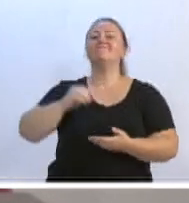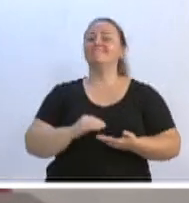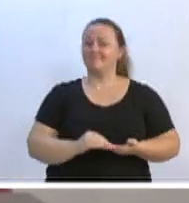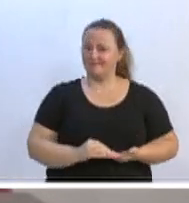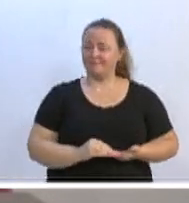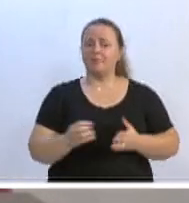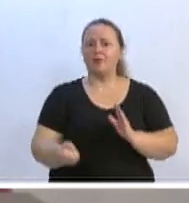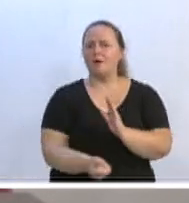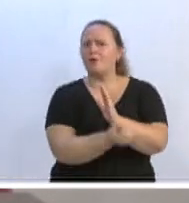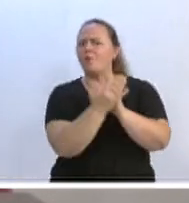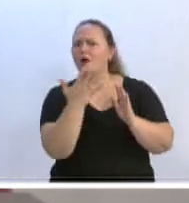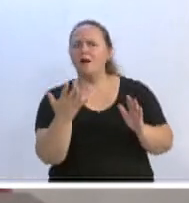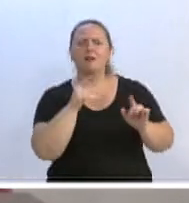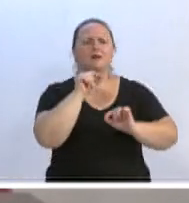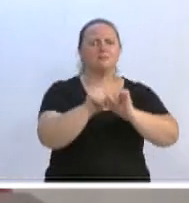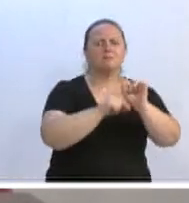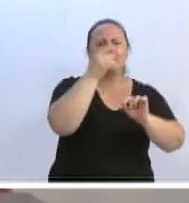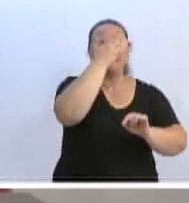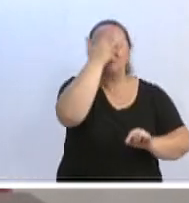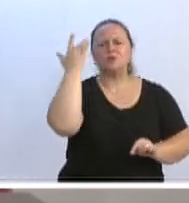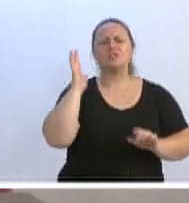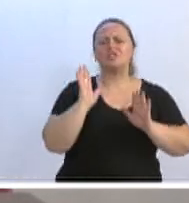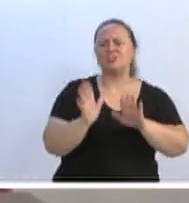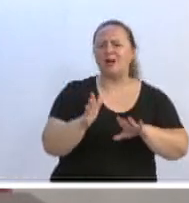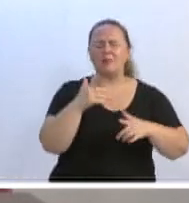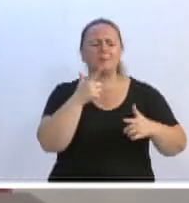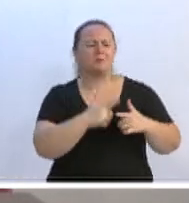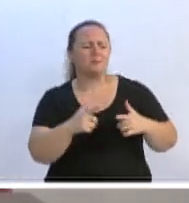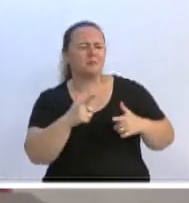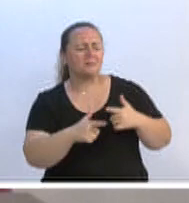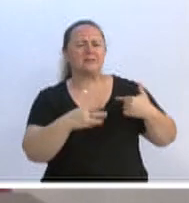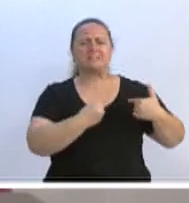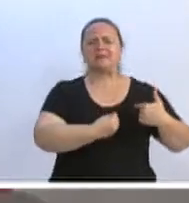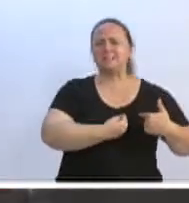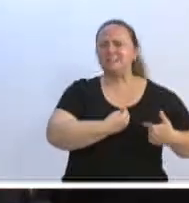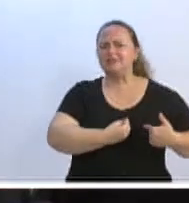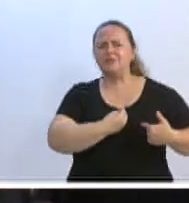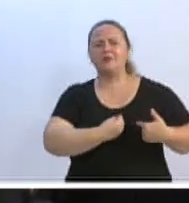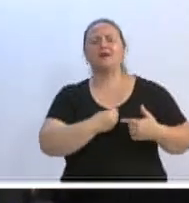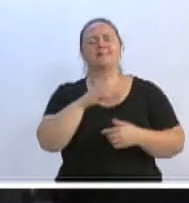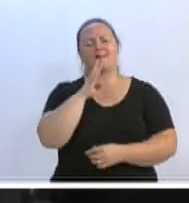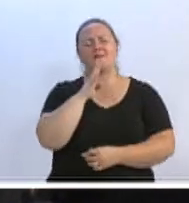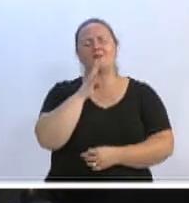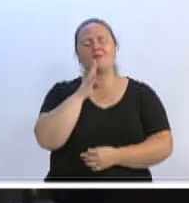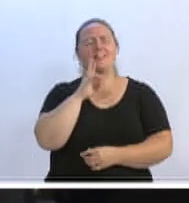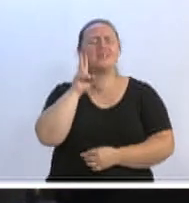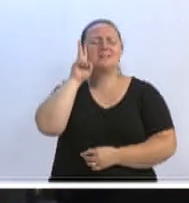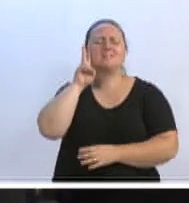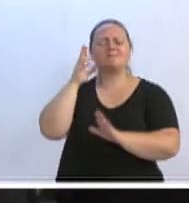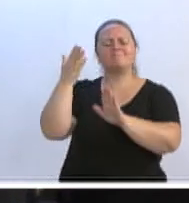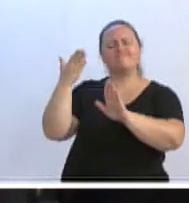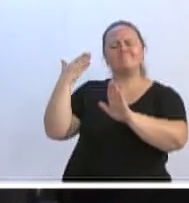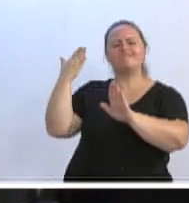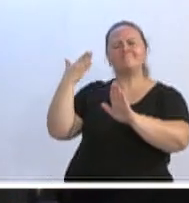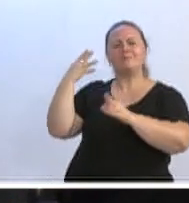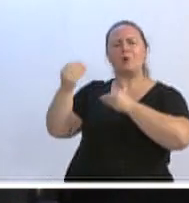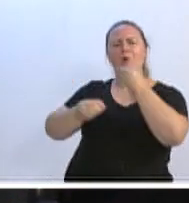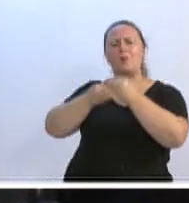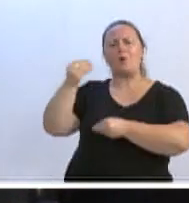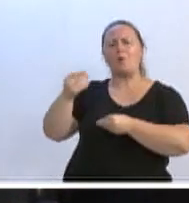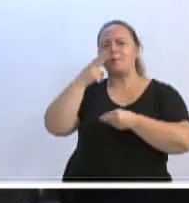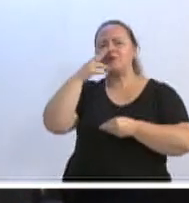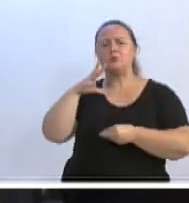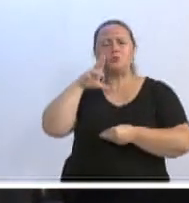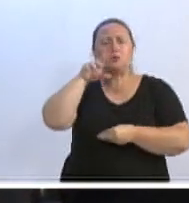muitas vezes, daquelas situações que todos nós, que conhecemos um pouquinho da história da igreja, sabemos o quanto as pessoas, às vezes, abandonadas por tudo